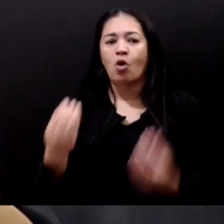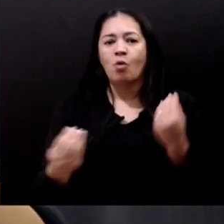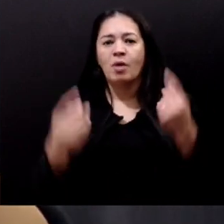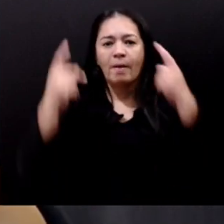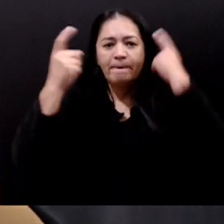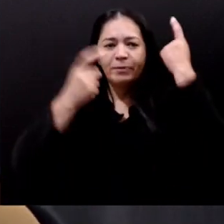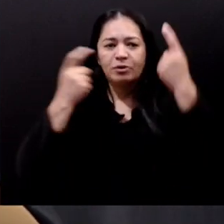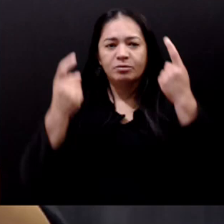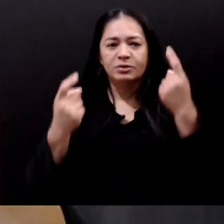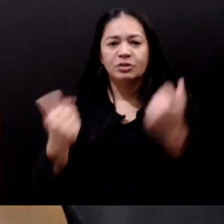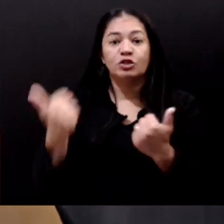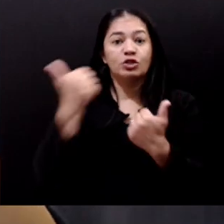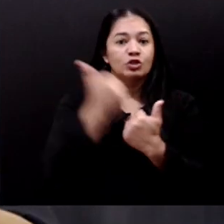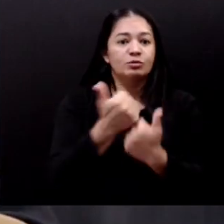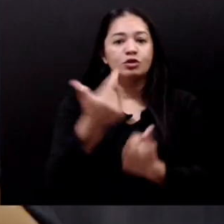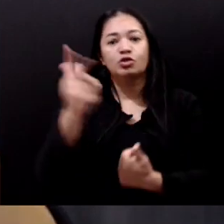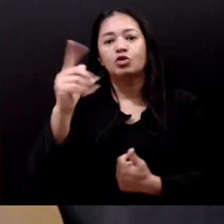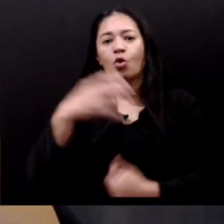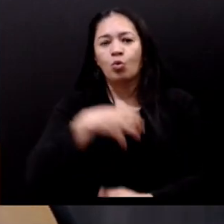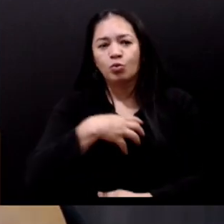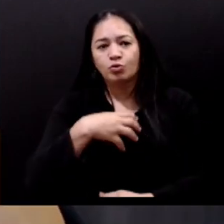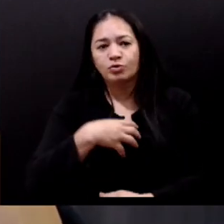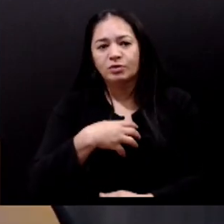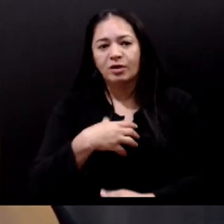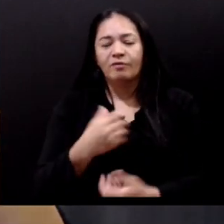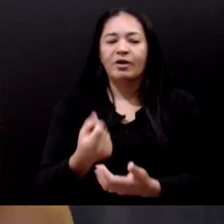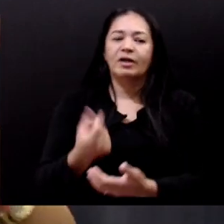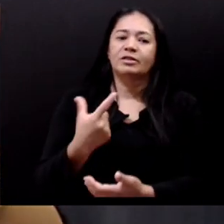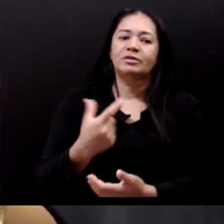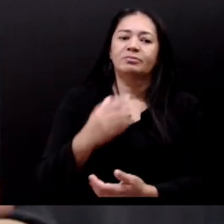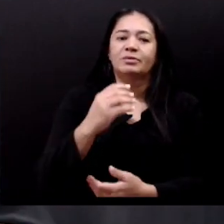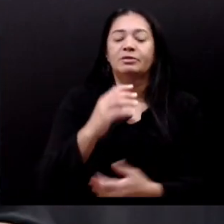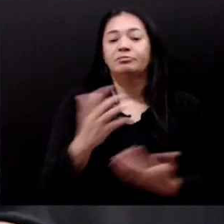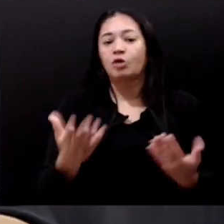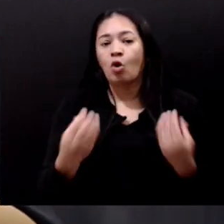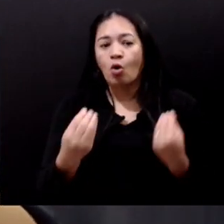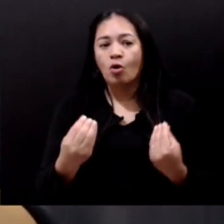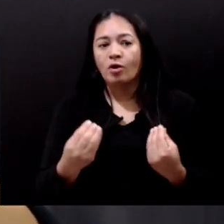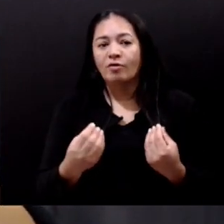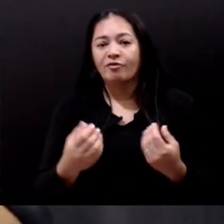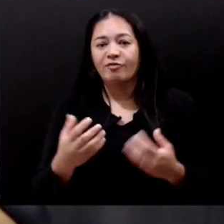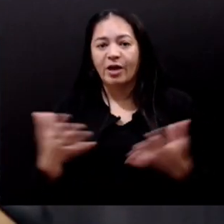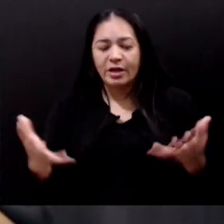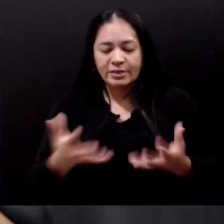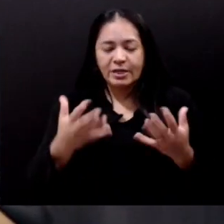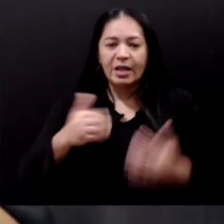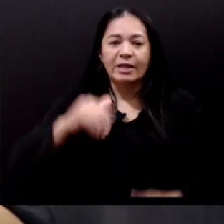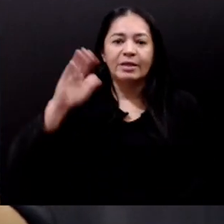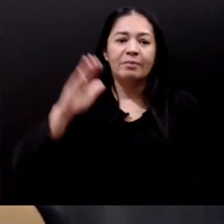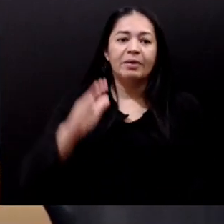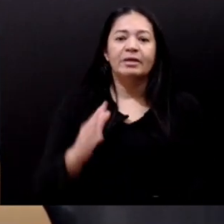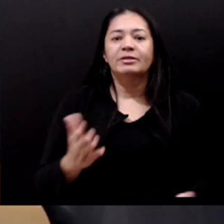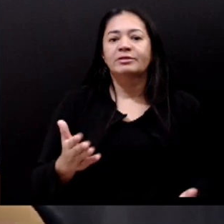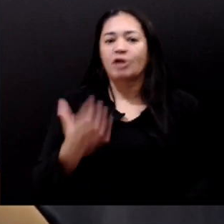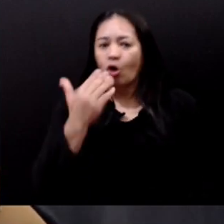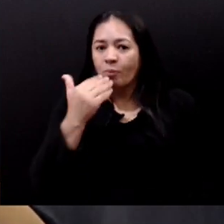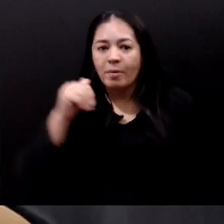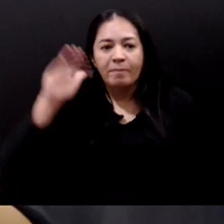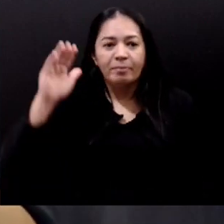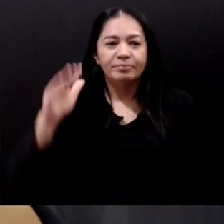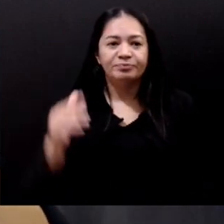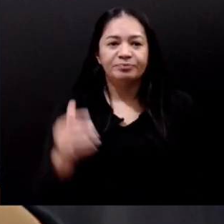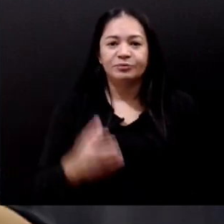forma? Então. Será que ela vai tomar uma suplementação de cálcio? Será que ela vai consumir vegetais que sejam mais ricos em cálcio? Será que ela vai tomar um leite vegetal que